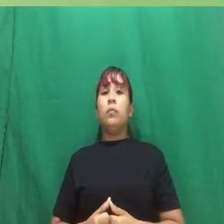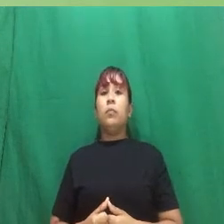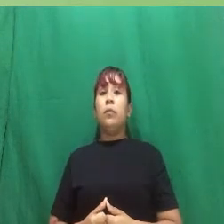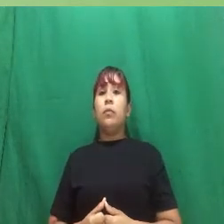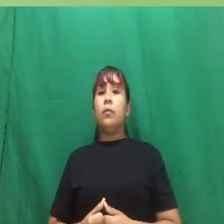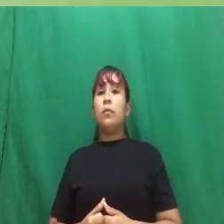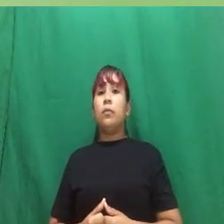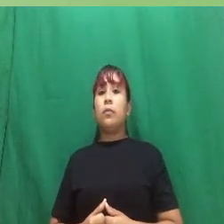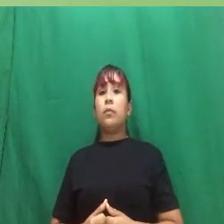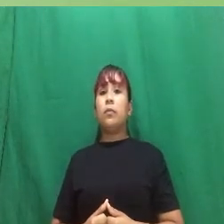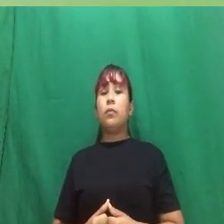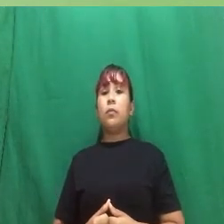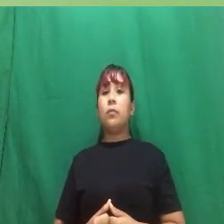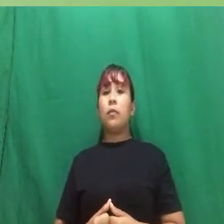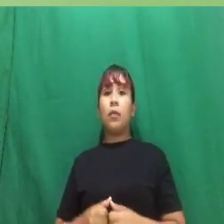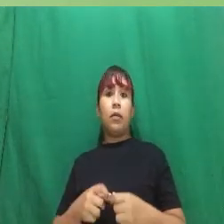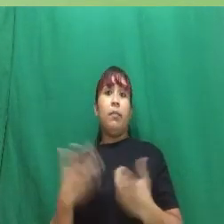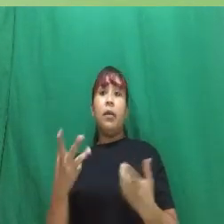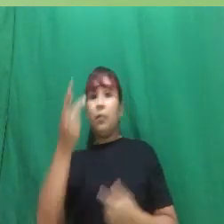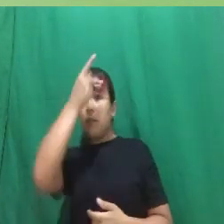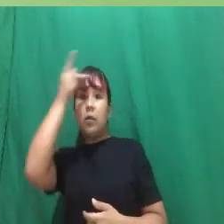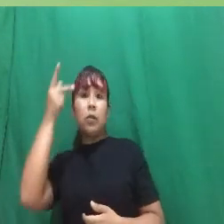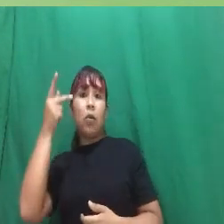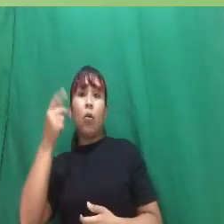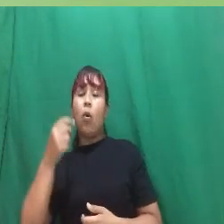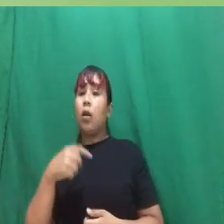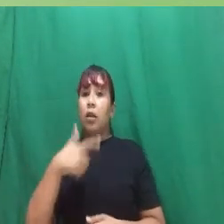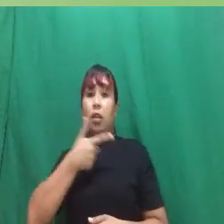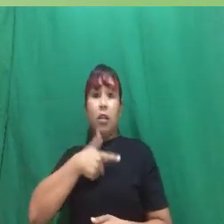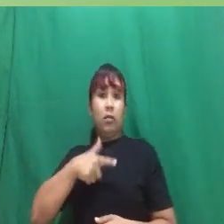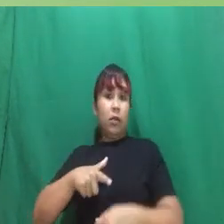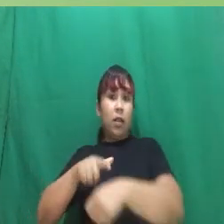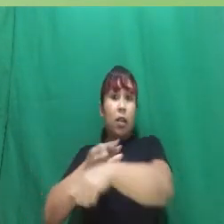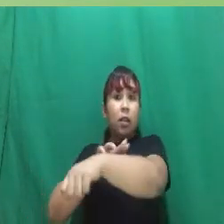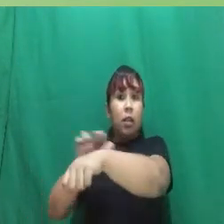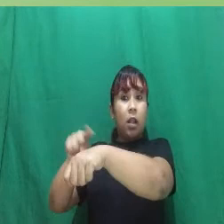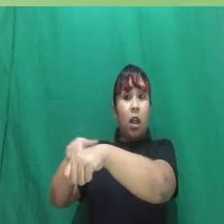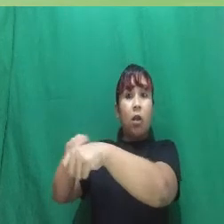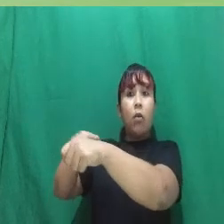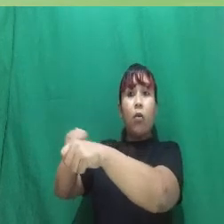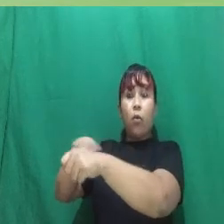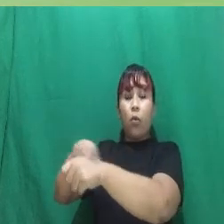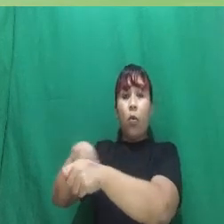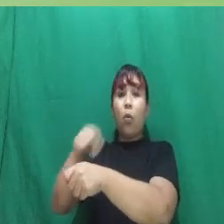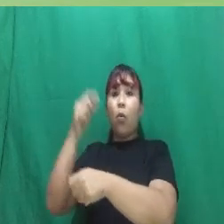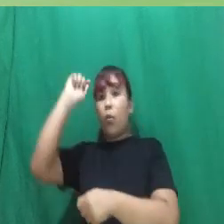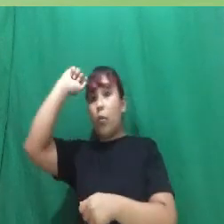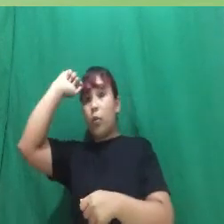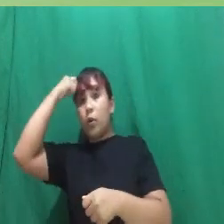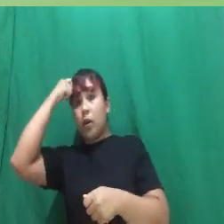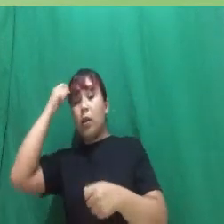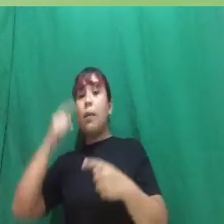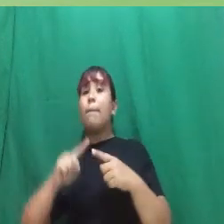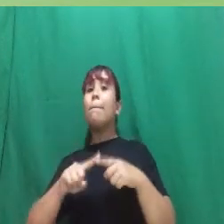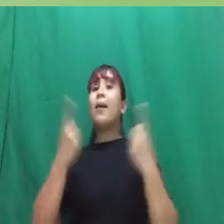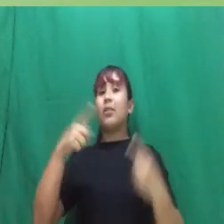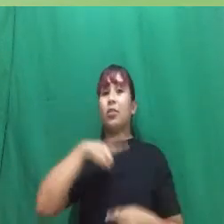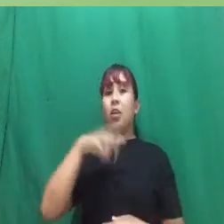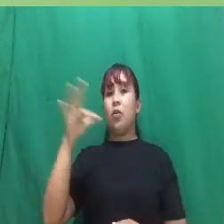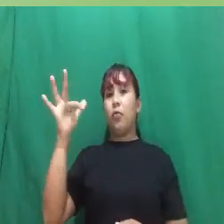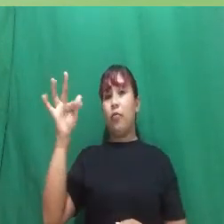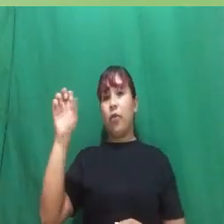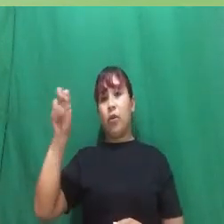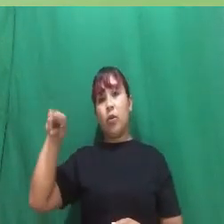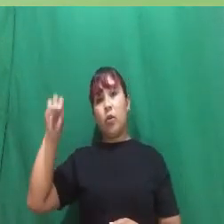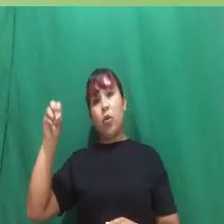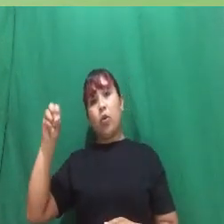que permite. E eu entendo que a questão fenotípica do Antônio Filho, você ser mais discriminado, isso existe,